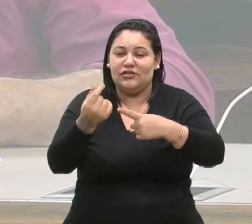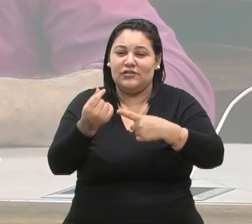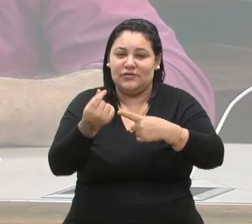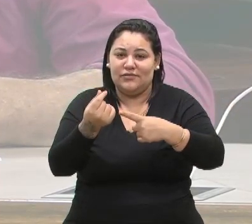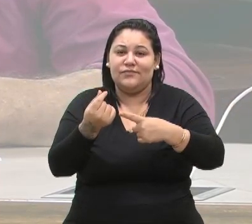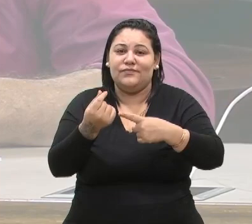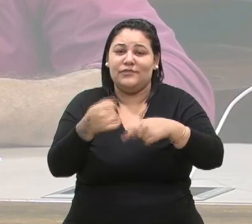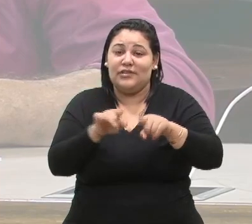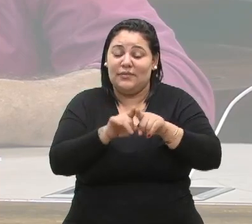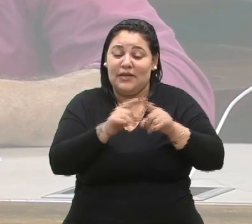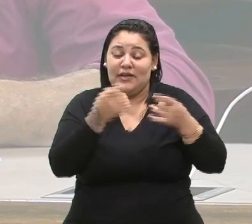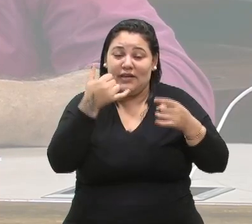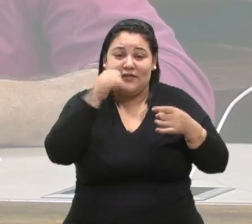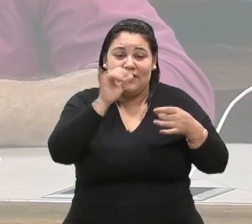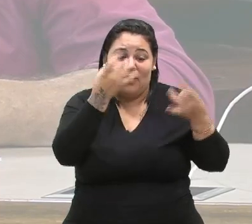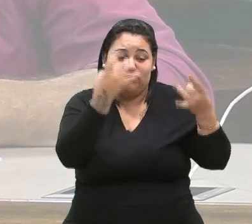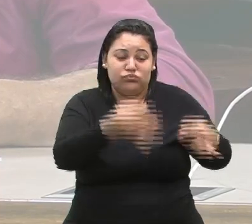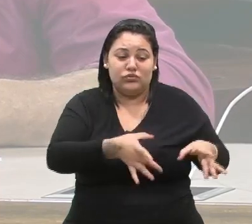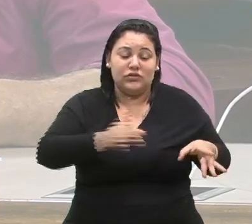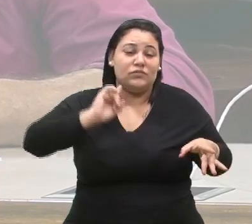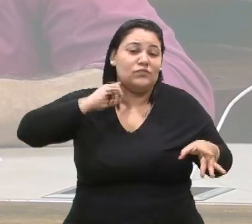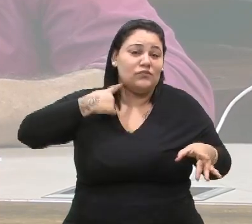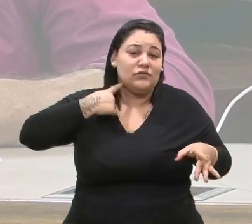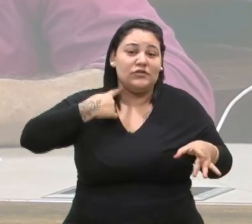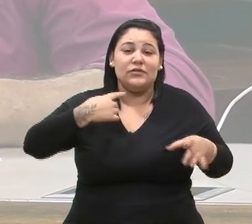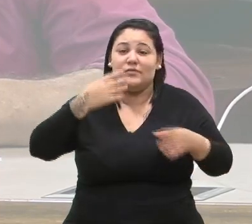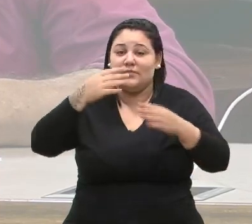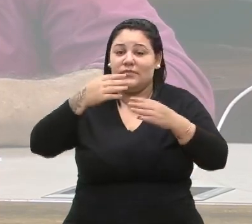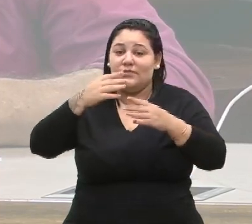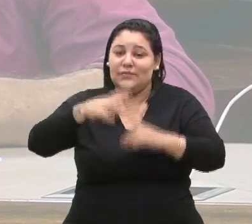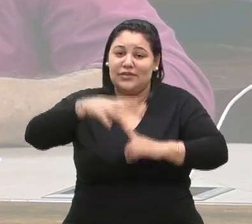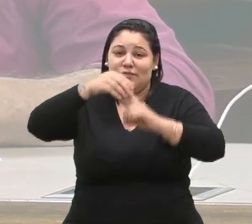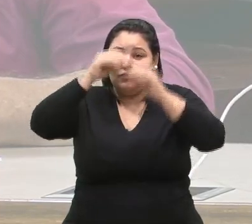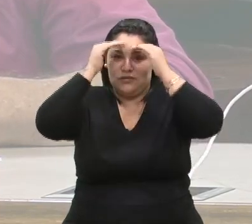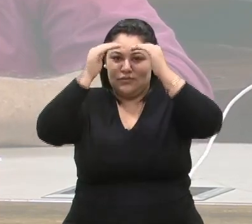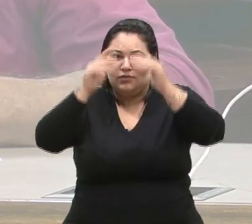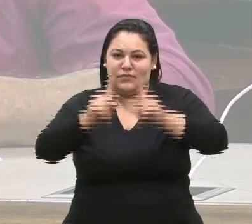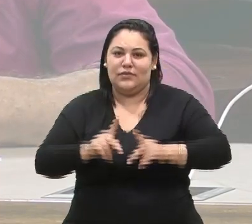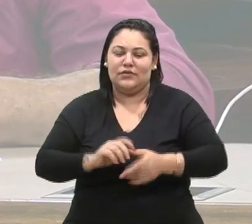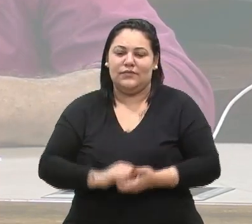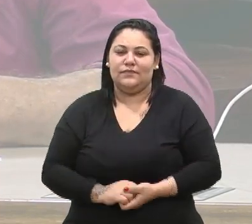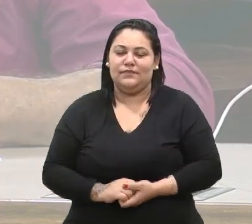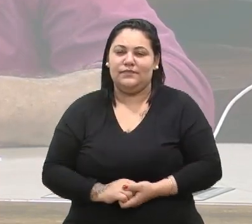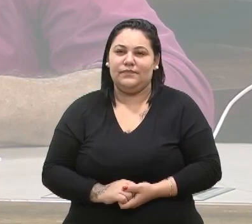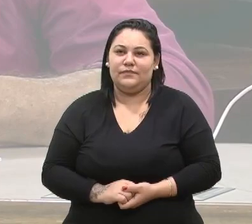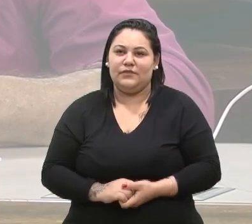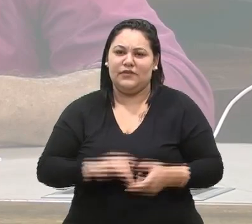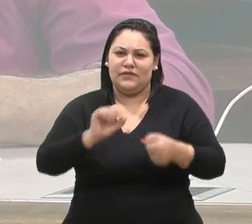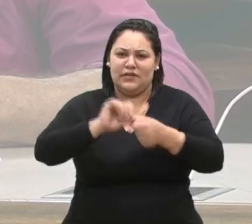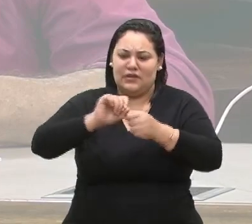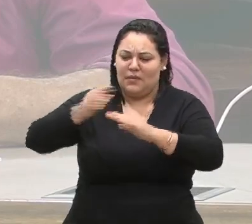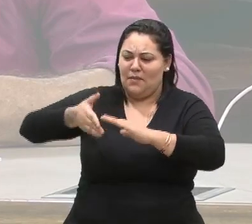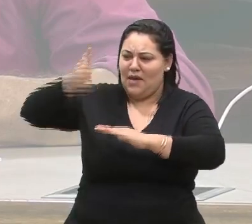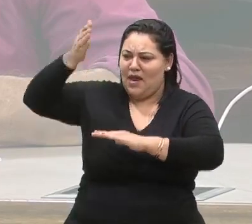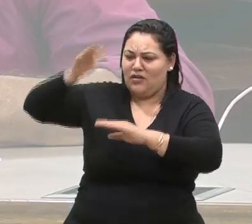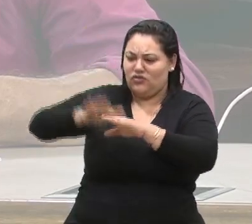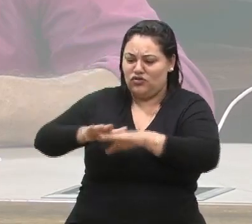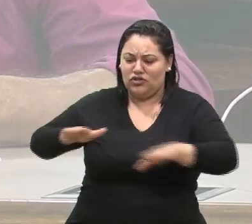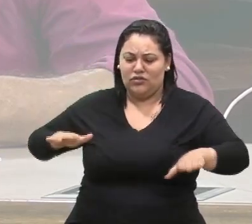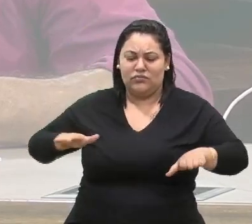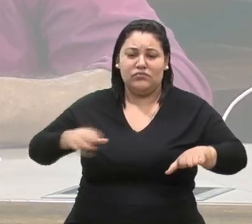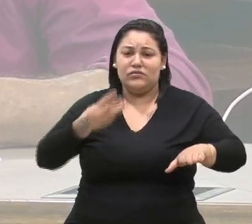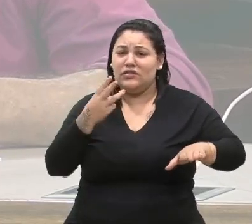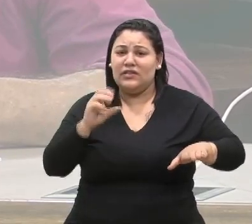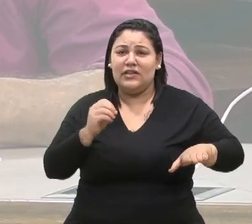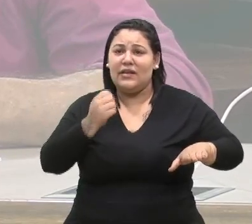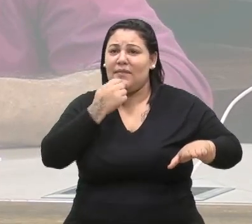na cidade e, principalmente, dando dignidade para as pessoas. Eles fizeram uma parede lá e o chão com umas 30 cerâmicas,